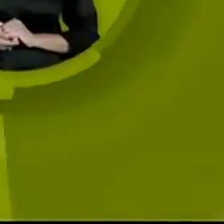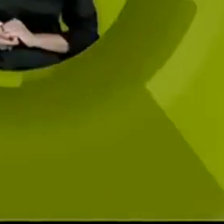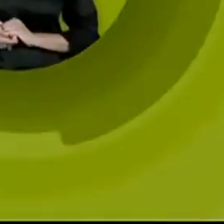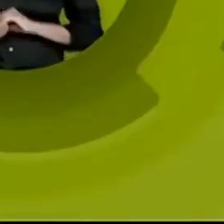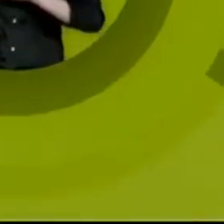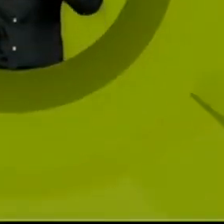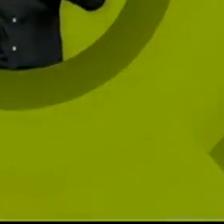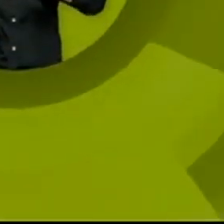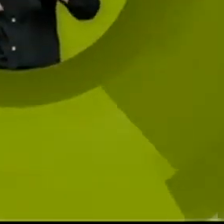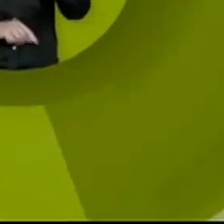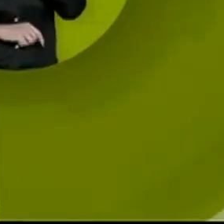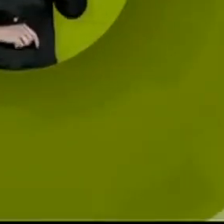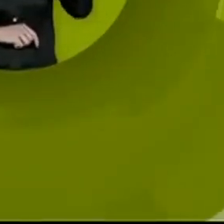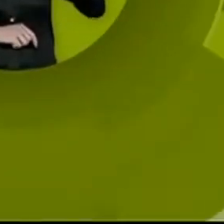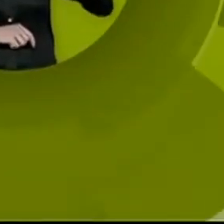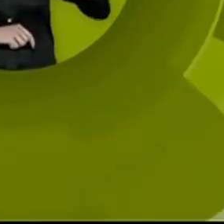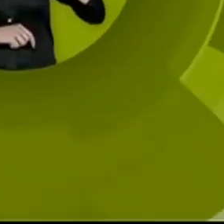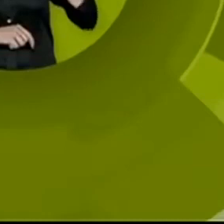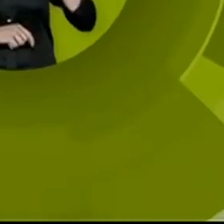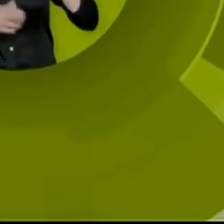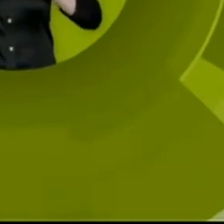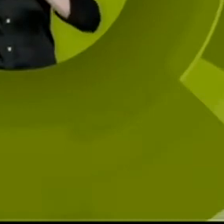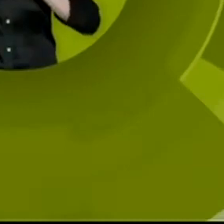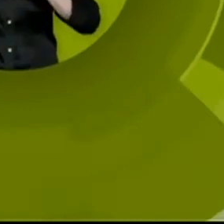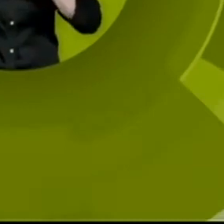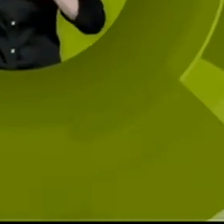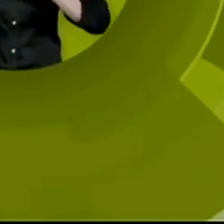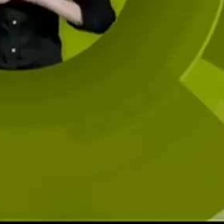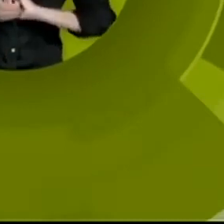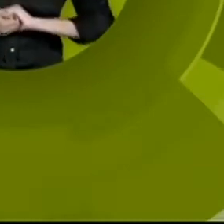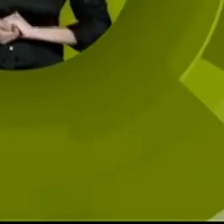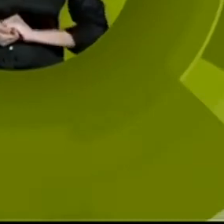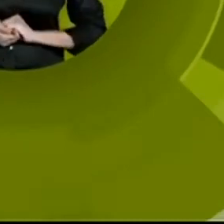O programa a seguir é livre para todos os públicos.